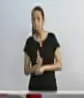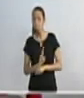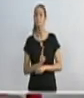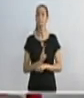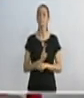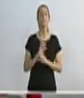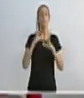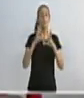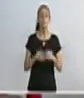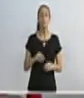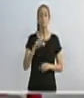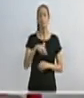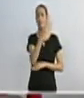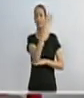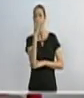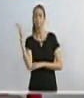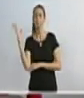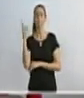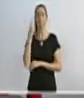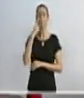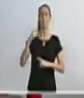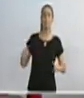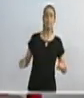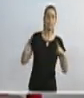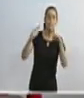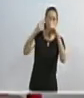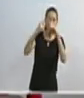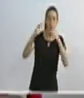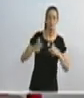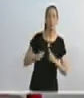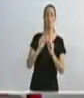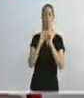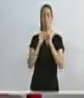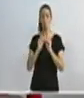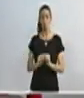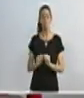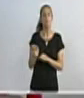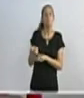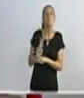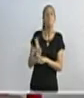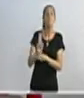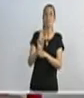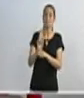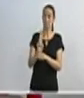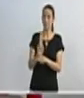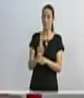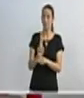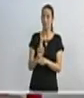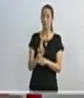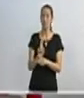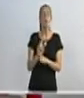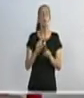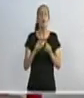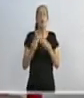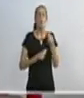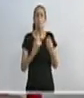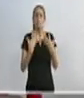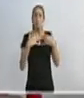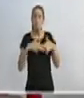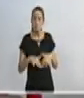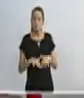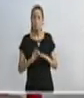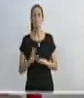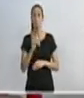meio ambiente, a uma antena, a uma... Sim, posso. E como é que funciona? Mas você não tem a competência